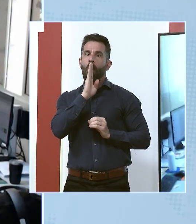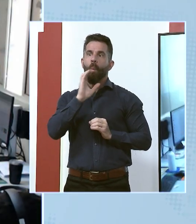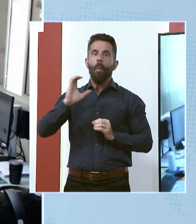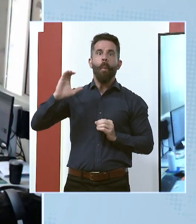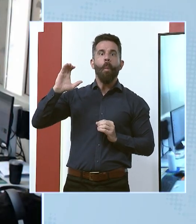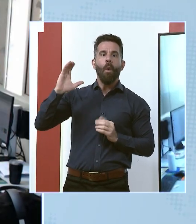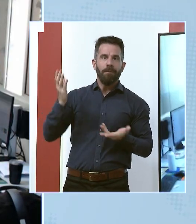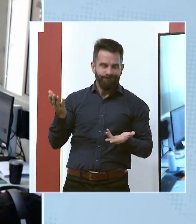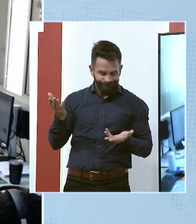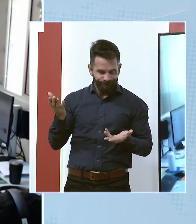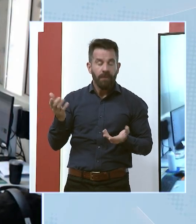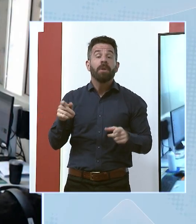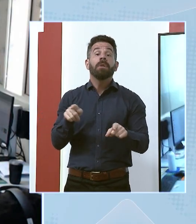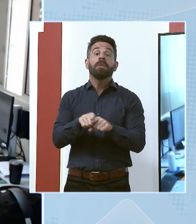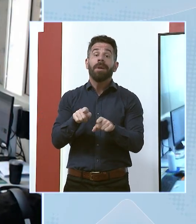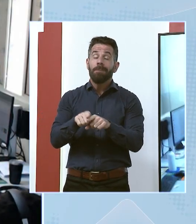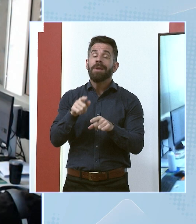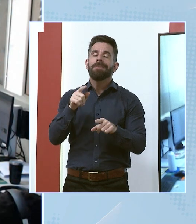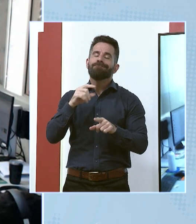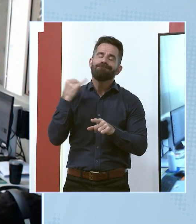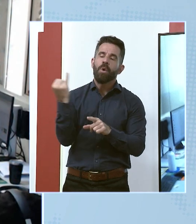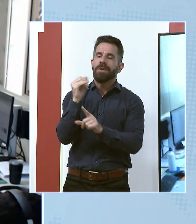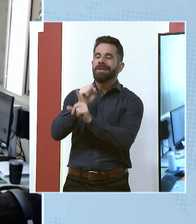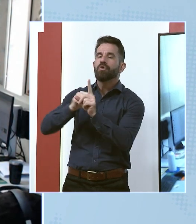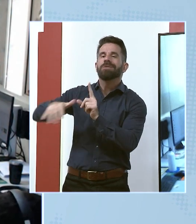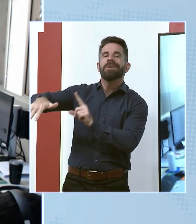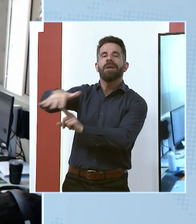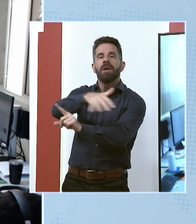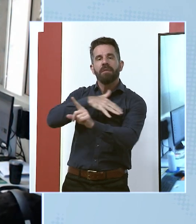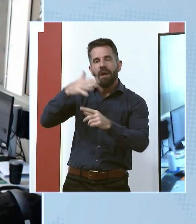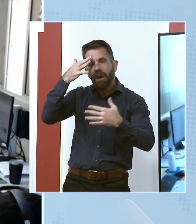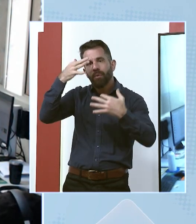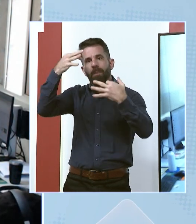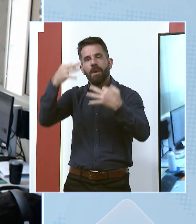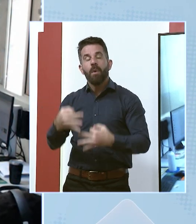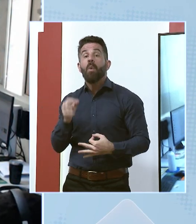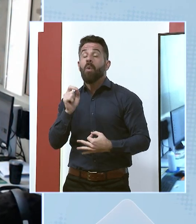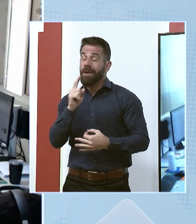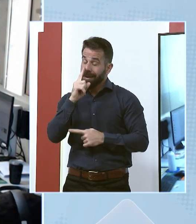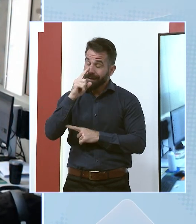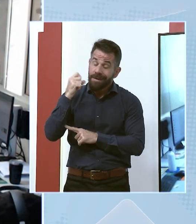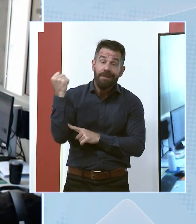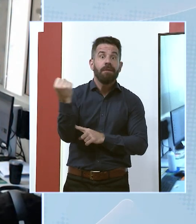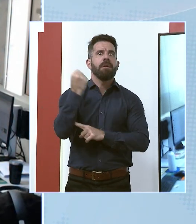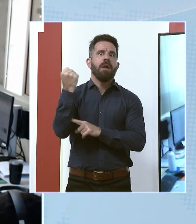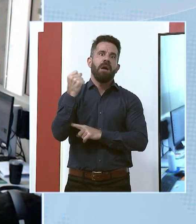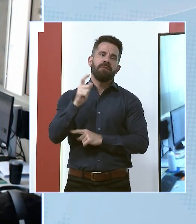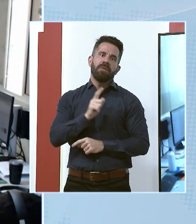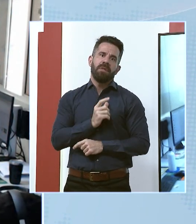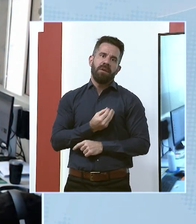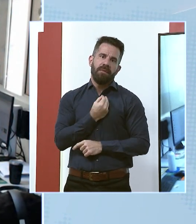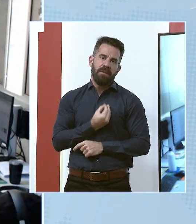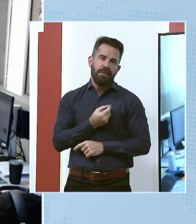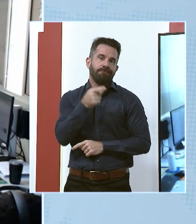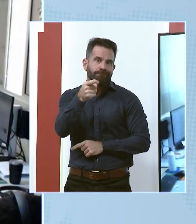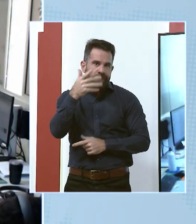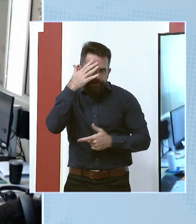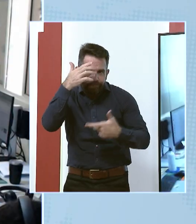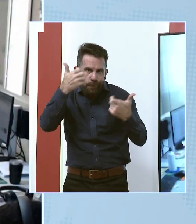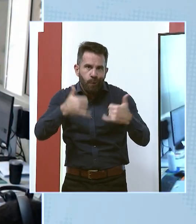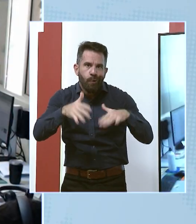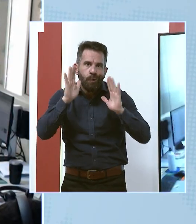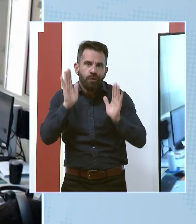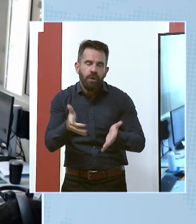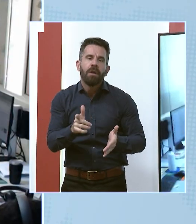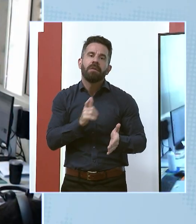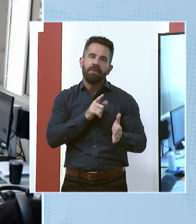também é preciso que haja um entendimento da sociedade como um todo a respeito da gravidade desses crimes. Como você disse, né, os ambientes digitais também